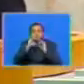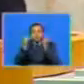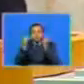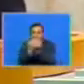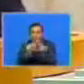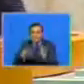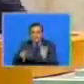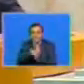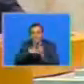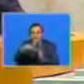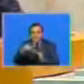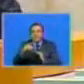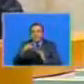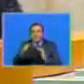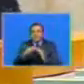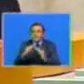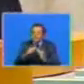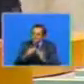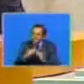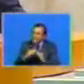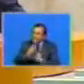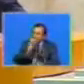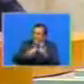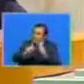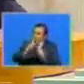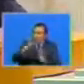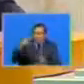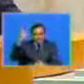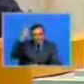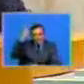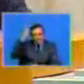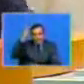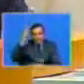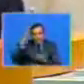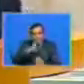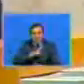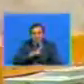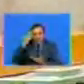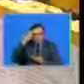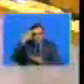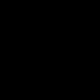parlamento na casa que o povo de São Paulo merece ter. Muito obrigado. Pela ordem, presidente.